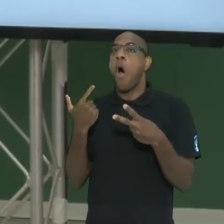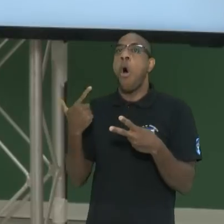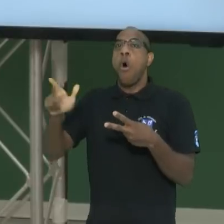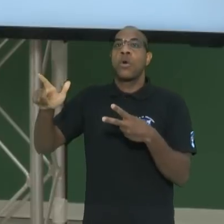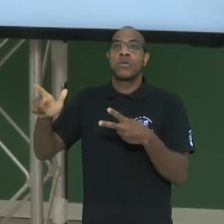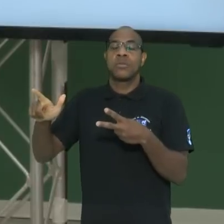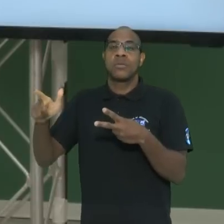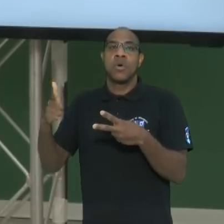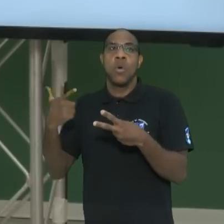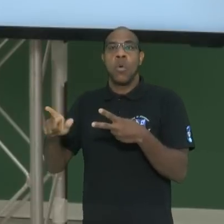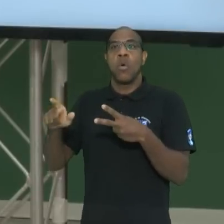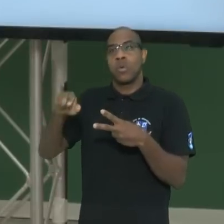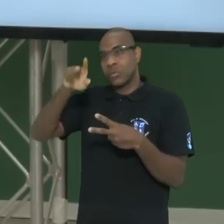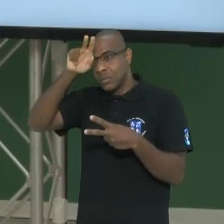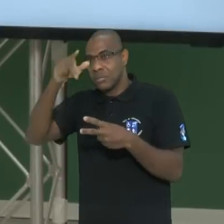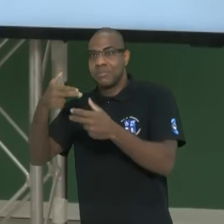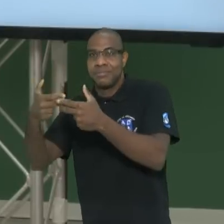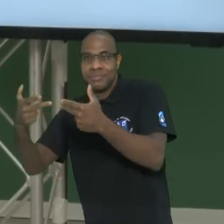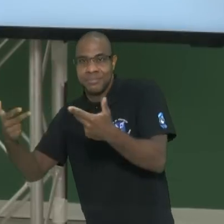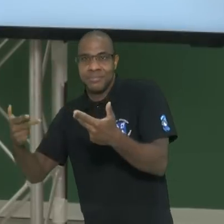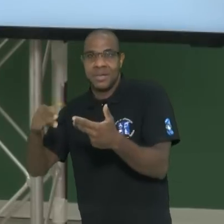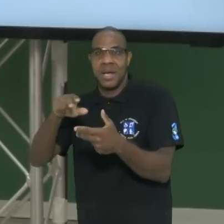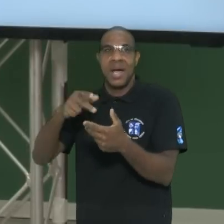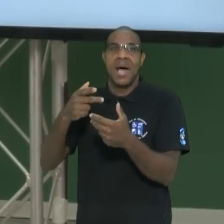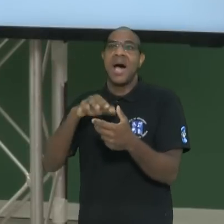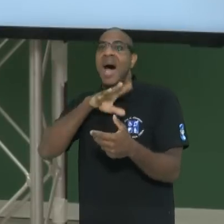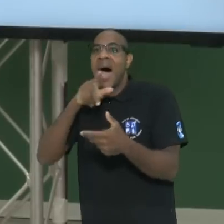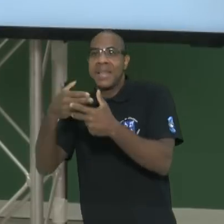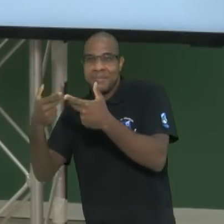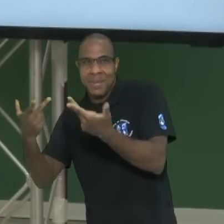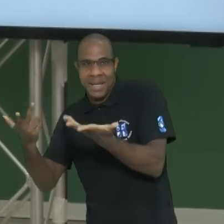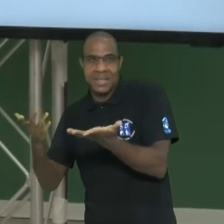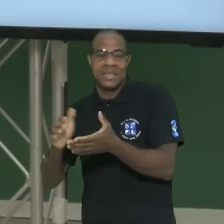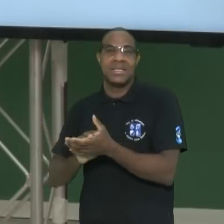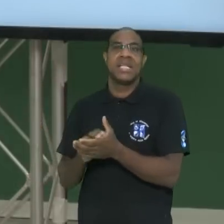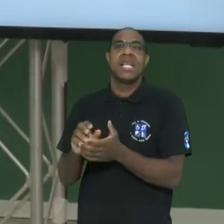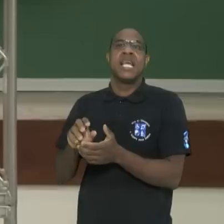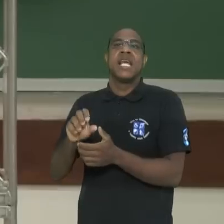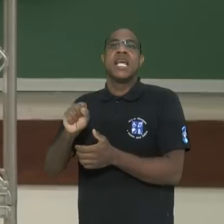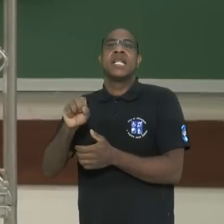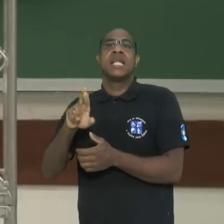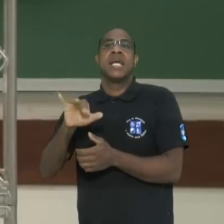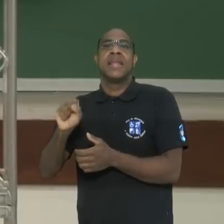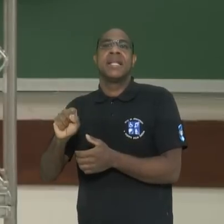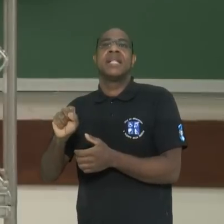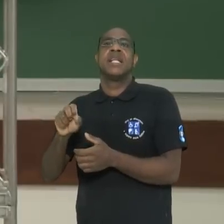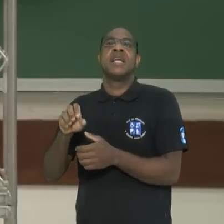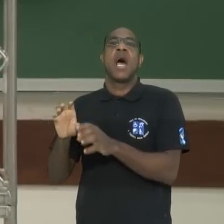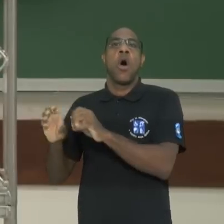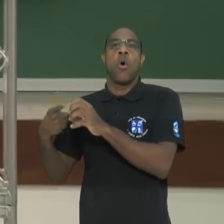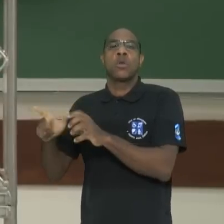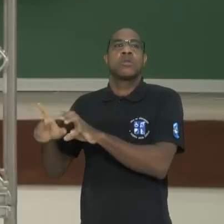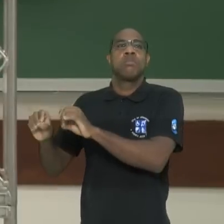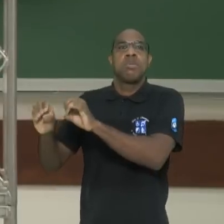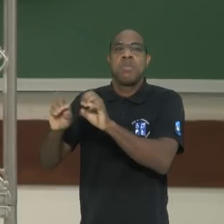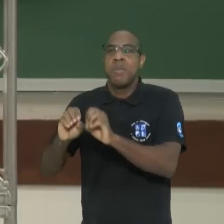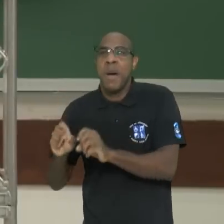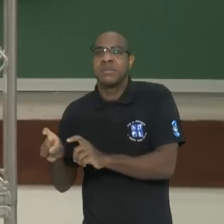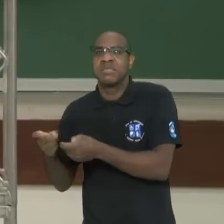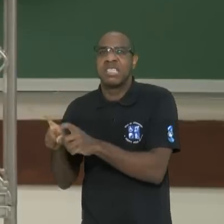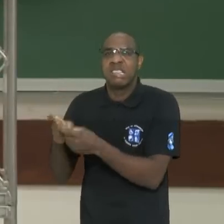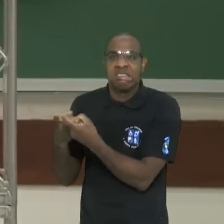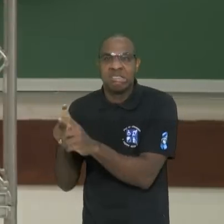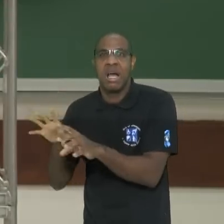algumas causam doenças, como nós já vimos, e outras são decompositoras de matéria orgânica, vai falar um pouquinho mais sobre